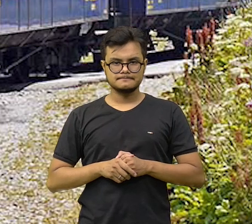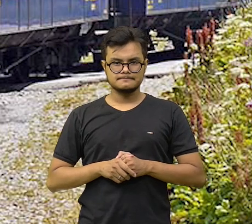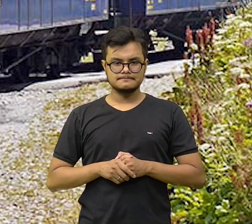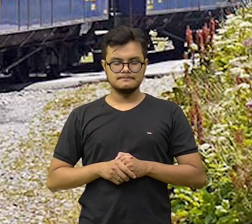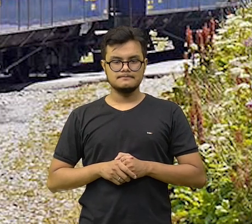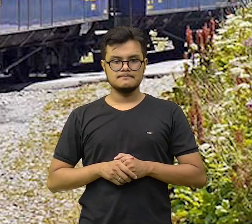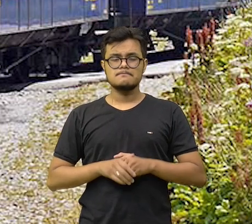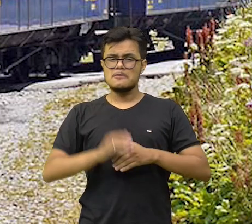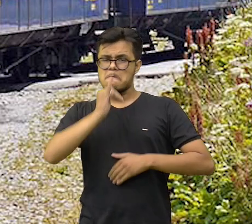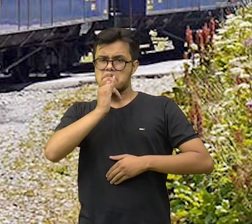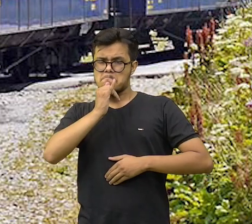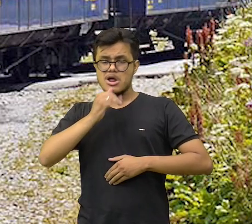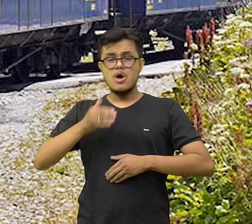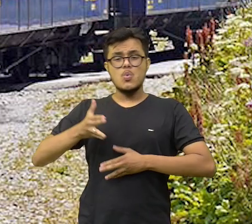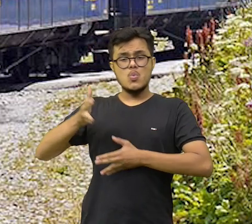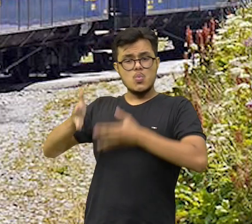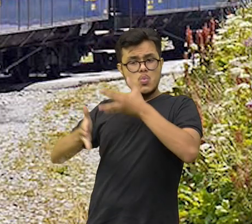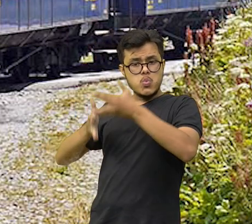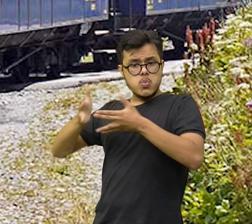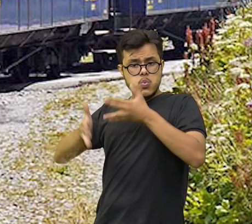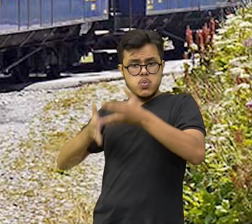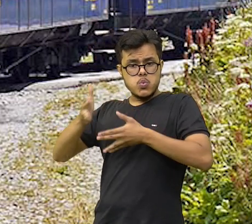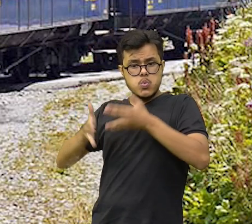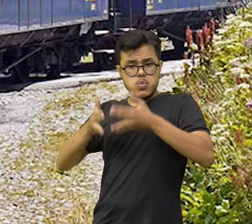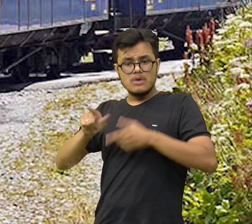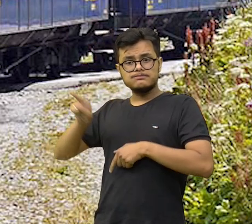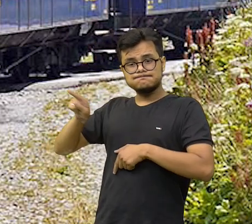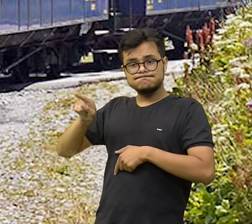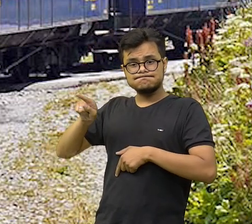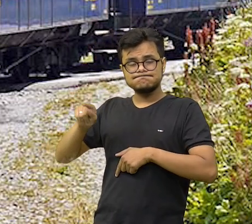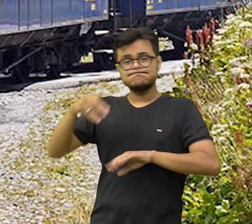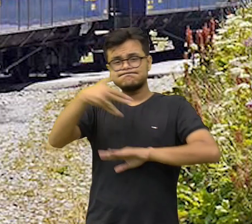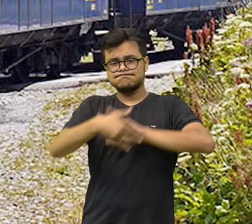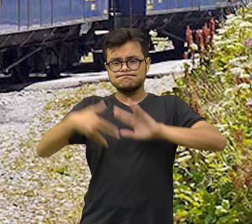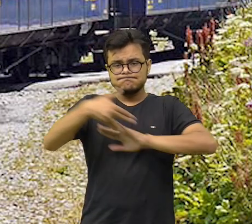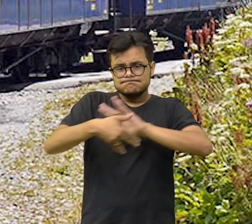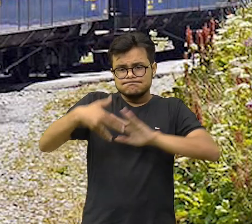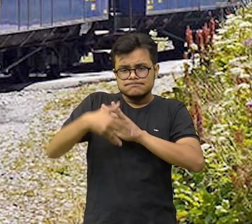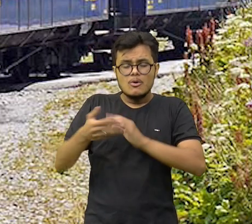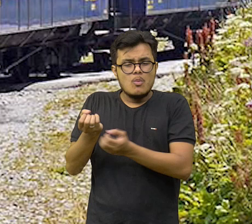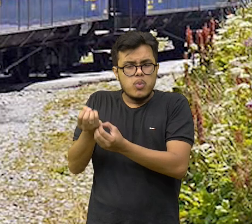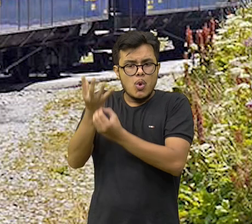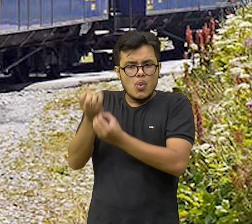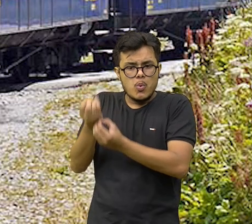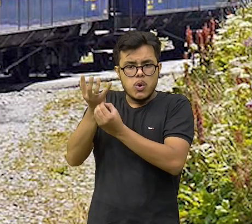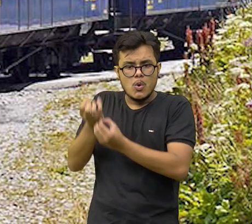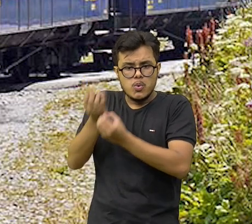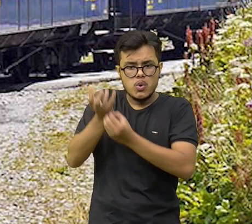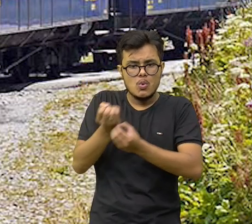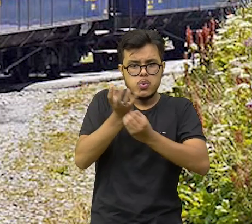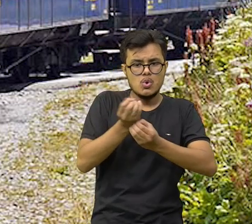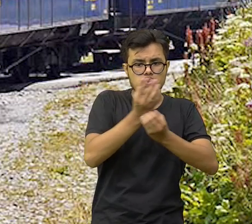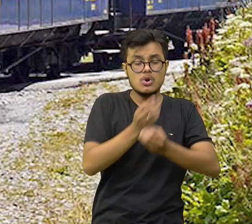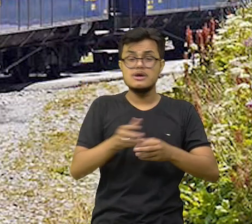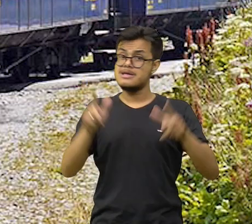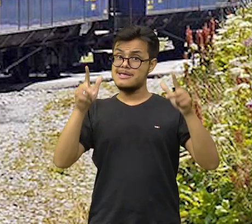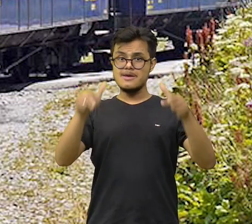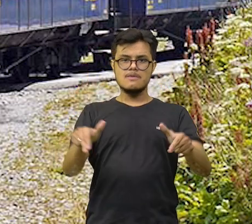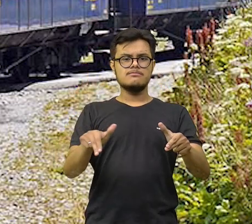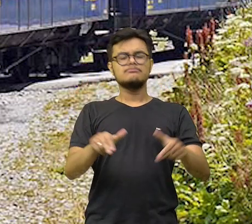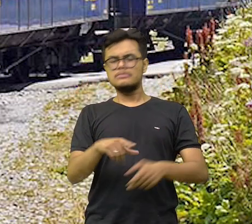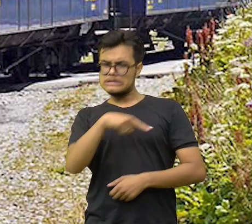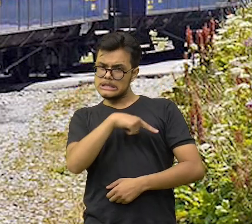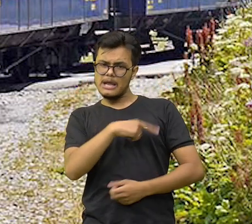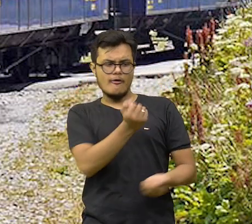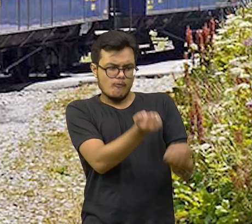exemplo, num trem a vapor. O trem a vapor, ele funciona exatamente dessa maneira. Uma fonte